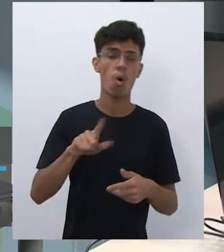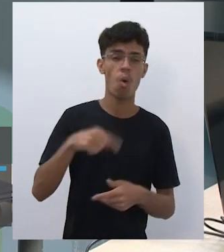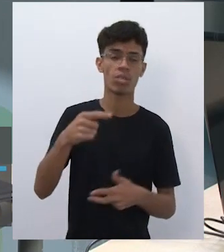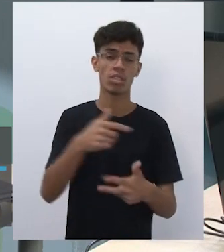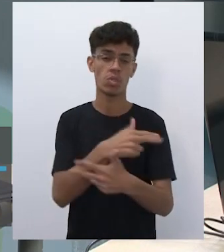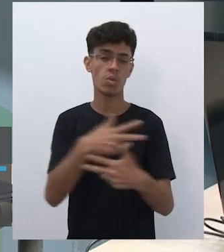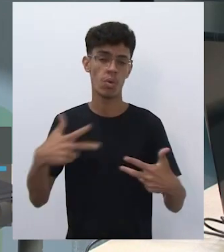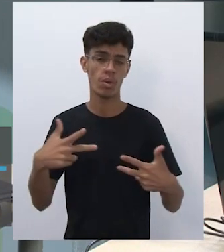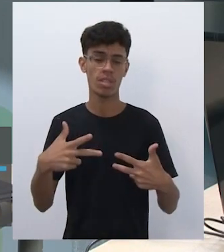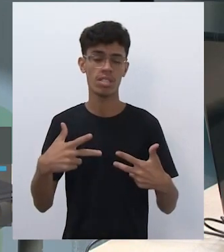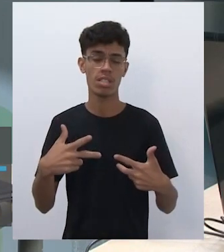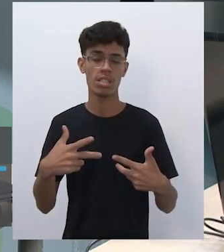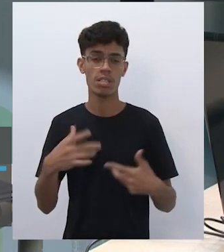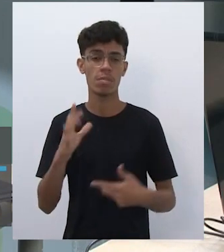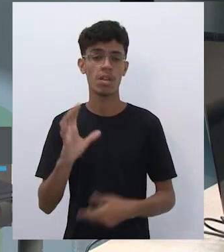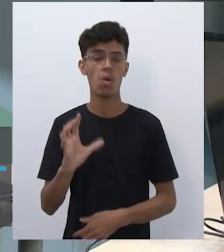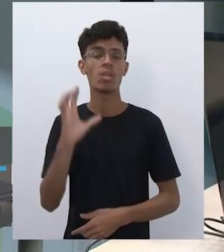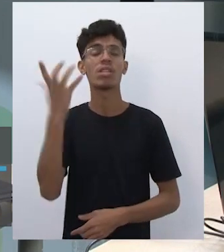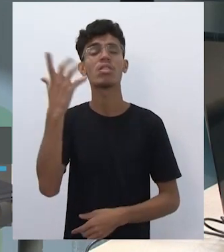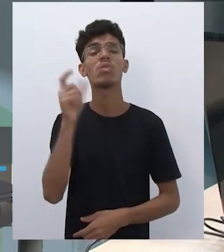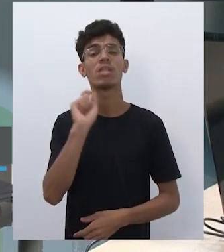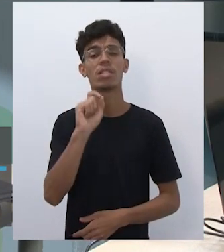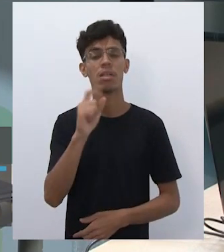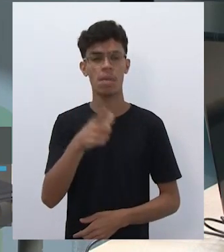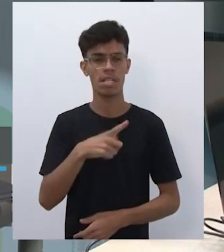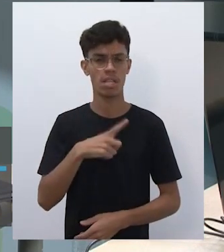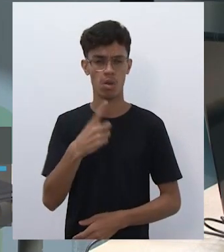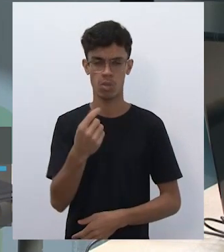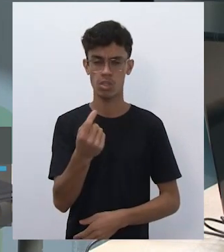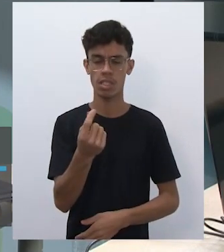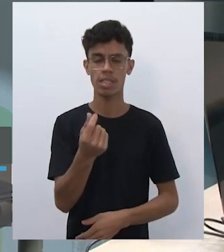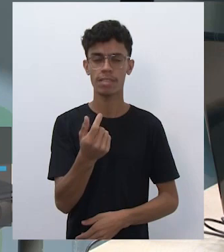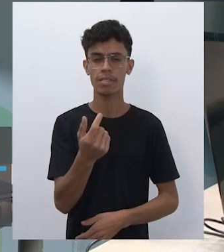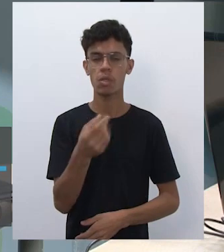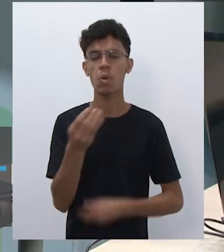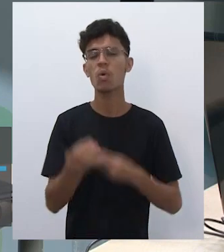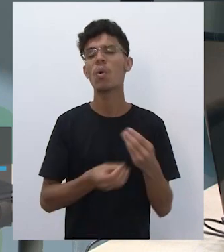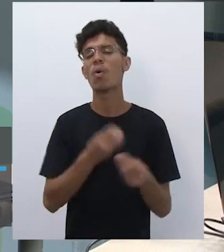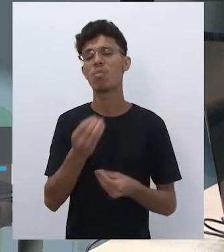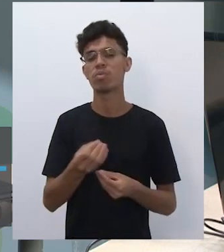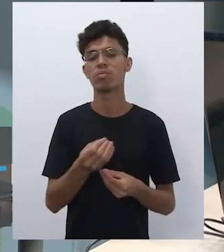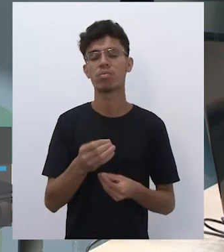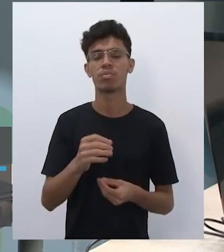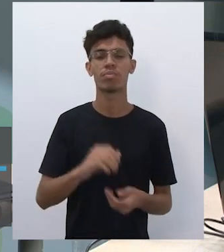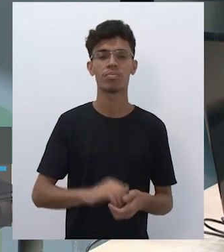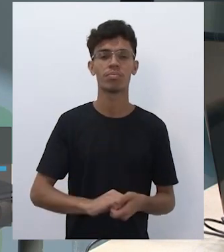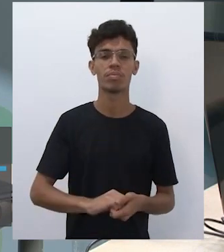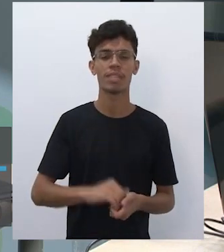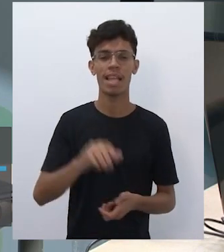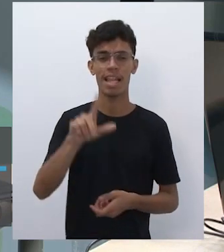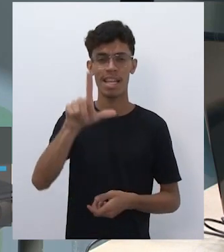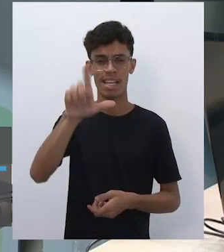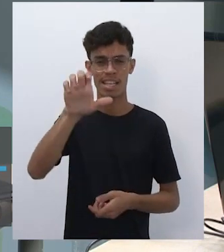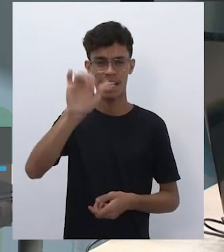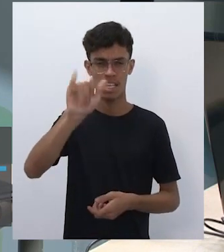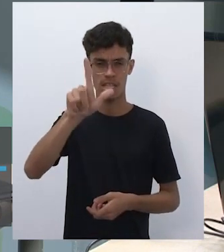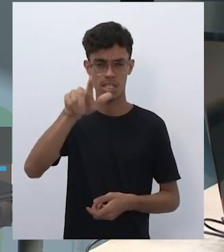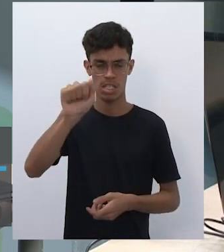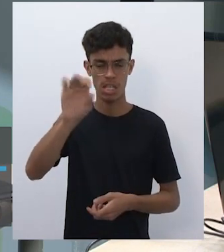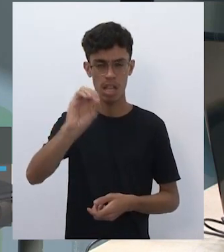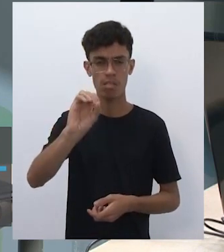movimentar para fazer acontecer o dinheiro? Né, para chegar o dinheiro nessas ONGs. Então, é leilão, é uma